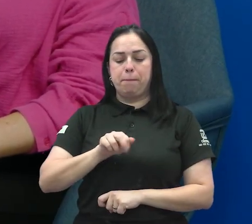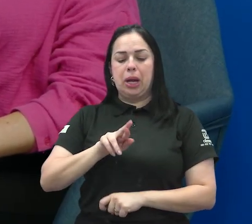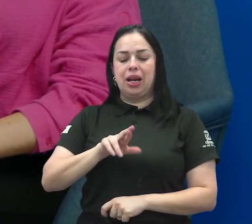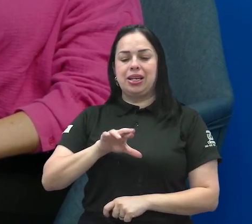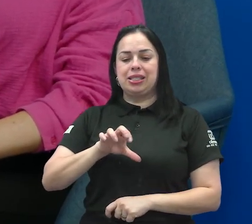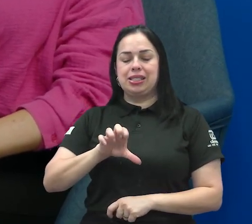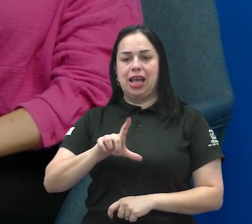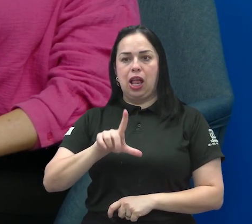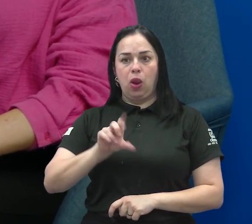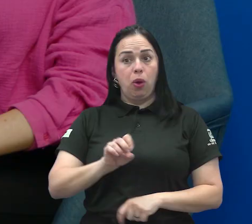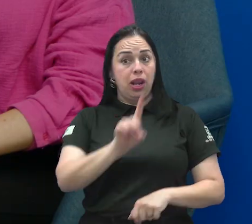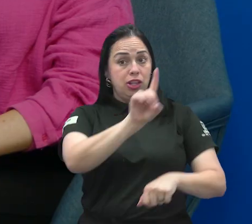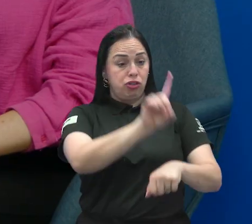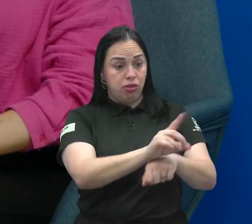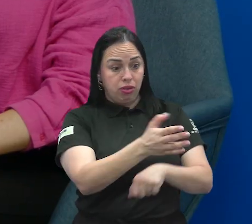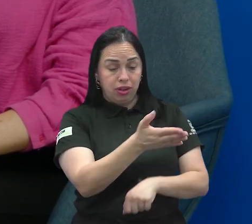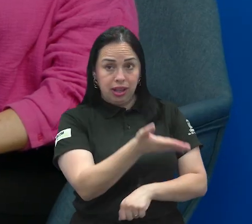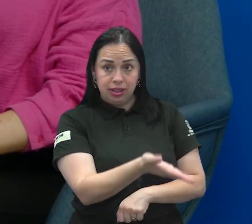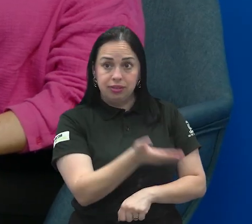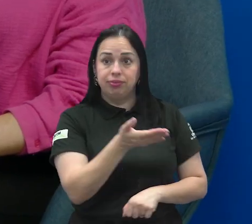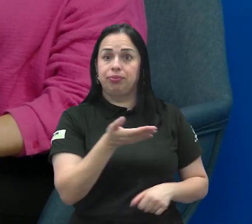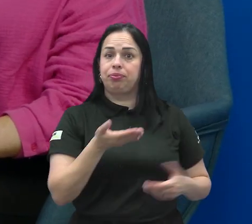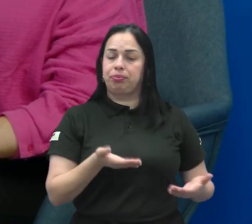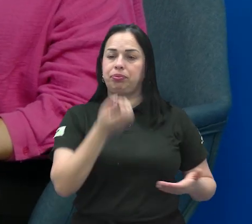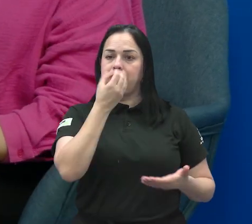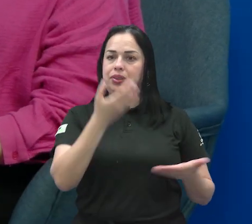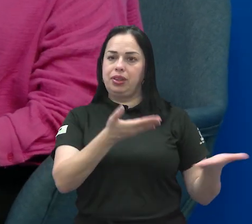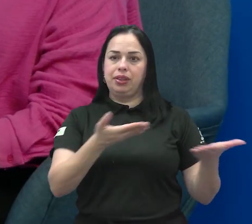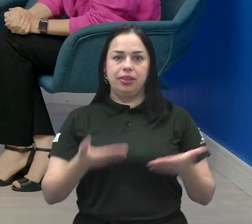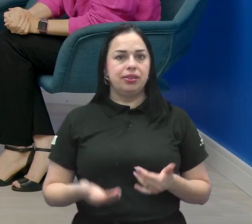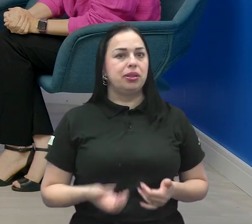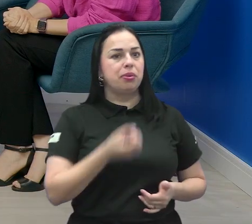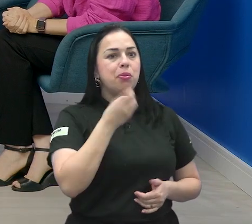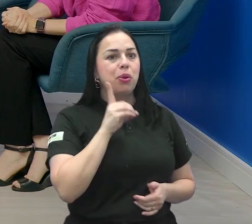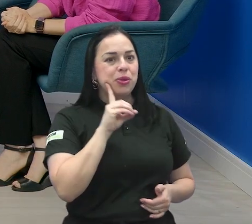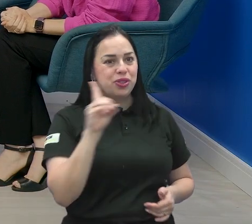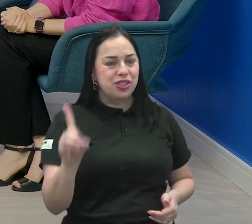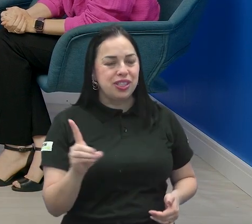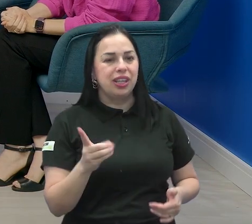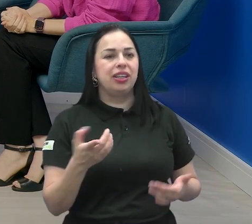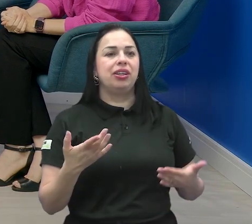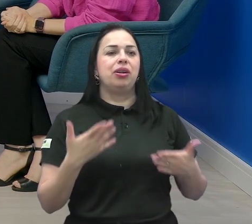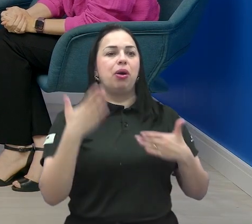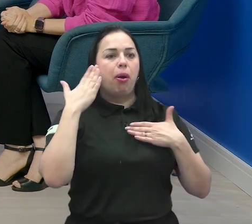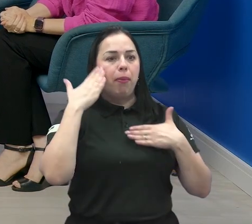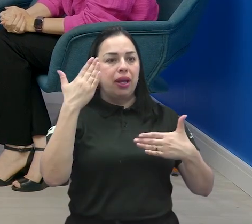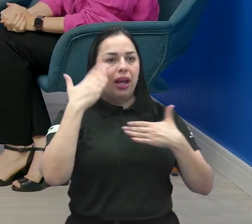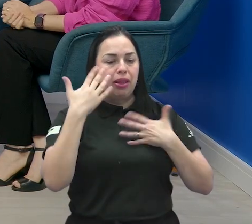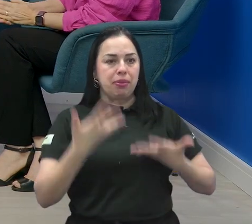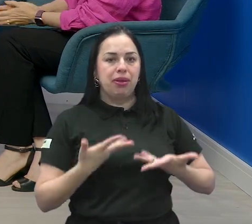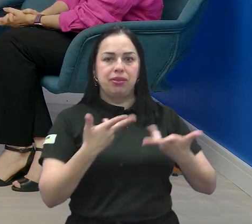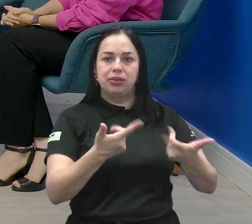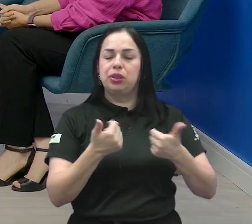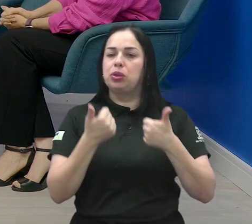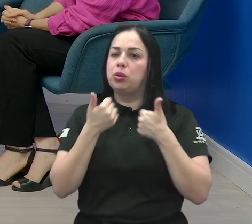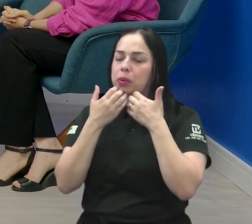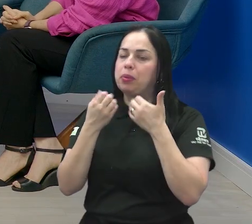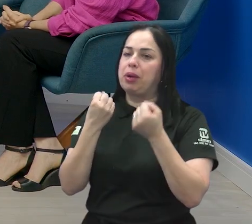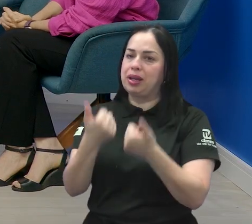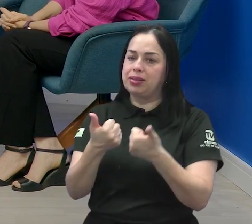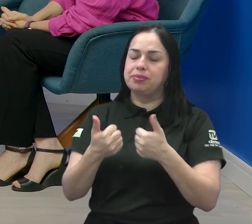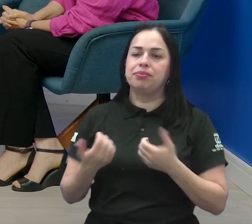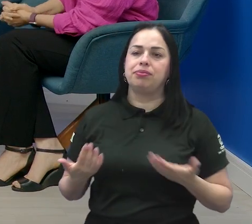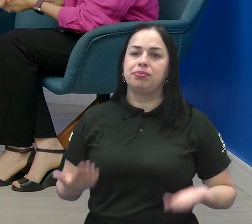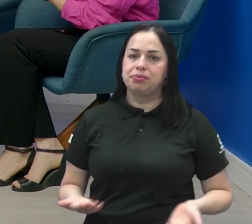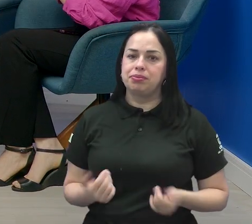Romanelli, diretor do Banco de Sangue de São José dos Campos. Seja bem-vindo. Bom dia, muito obrigado pelo convite. Tudo bem, doutor? Tudo